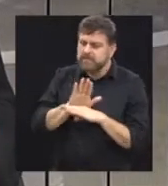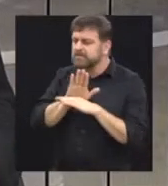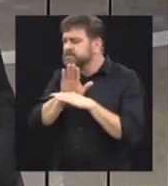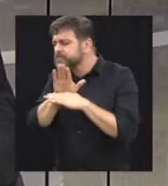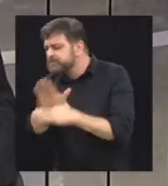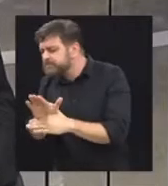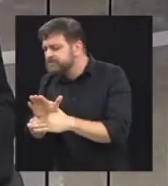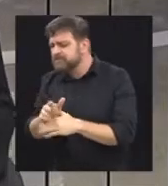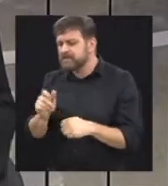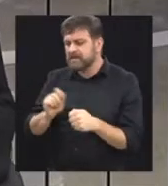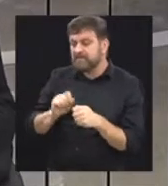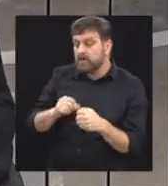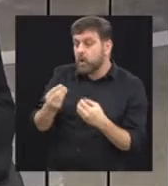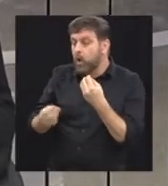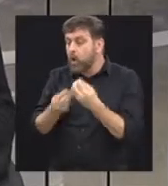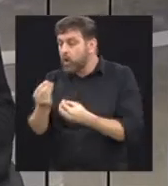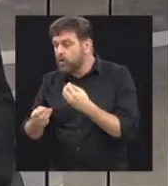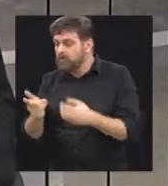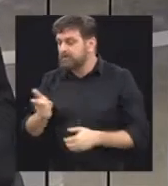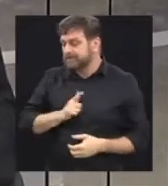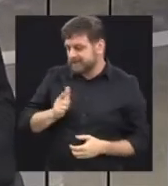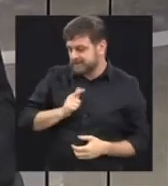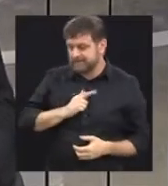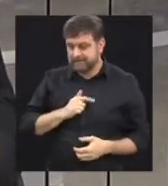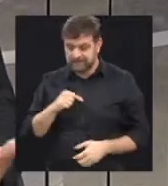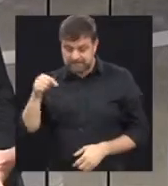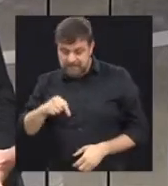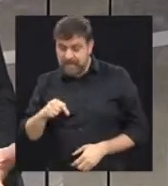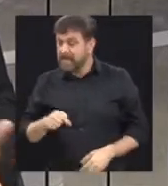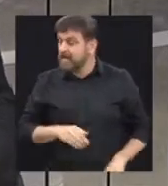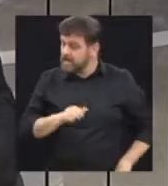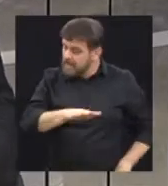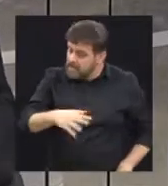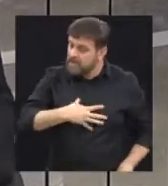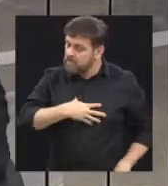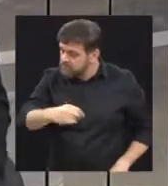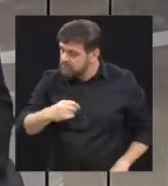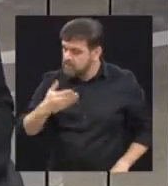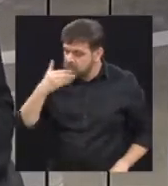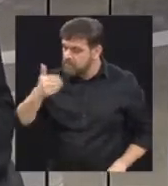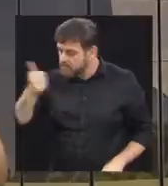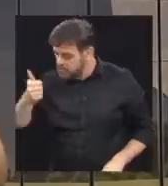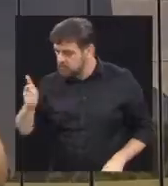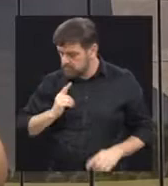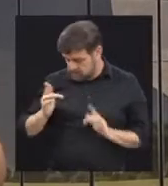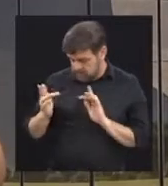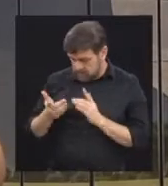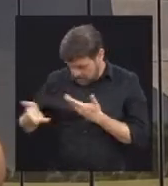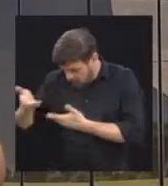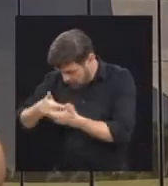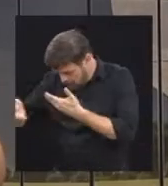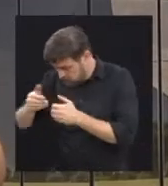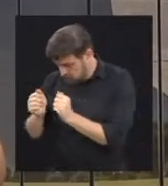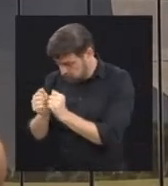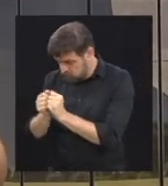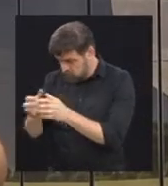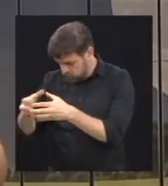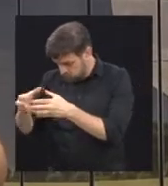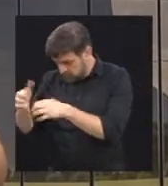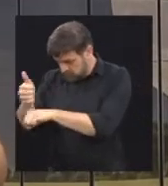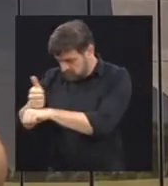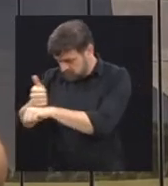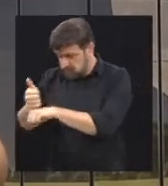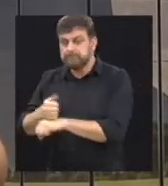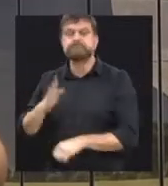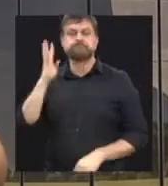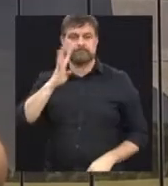contribuir de repente com a parte psicológica? Olha, meu filho melhorou nisso. Tem esse contato? Tem muito esse contato, é muito